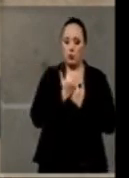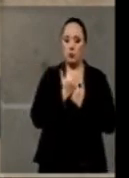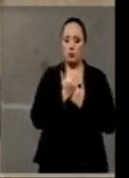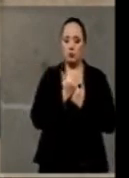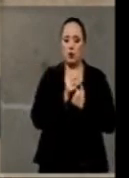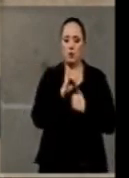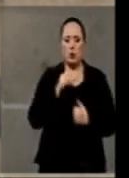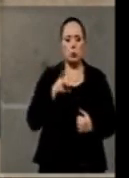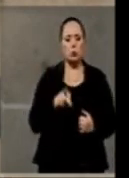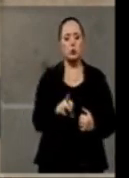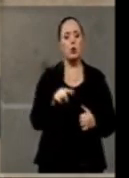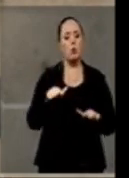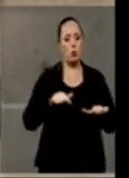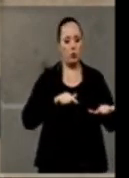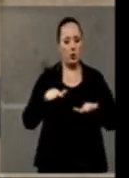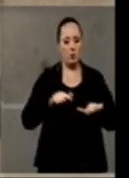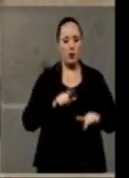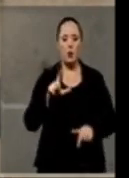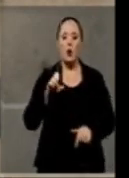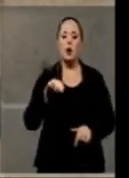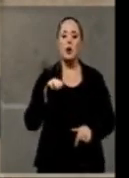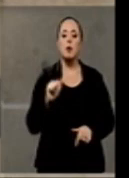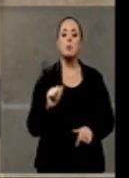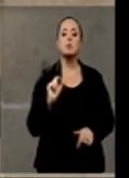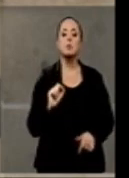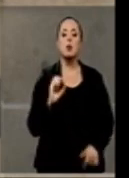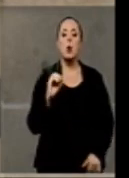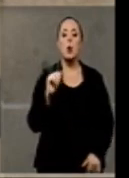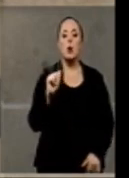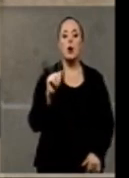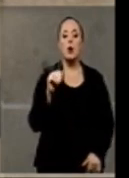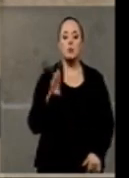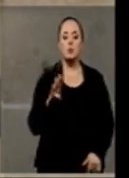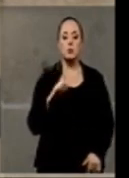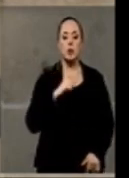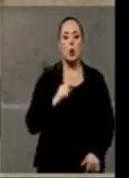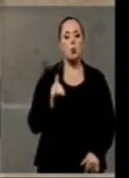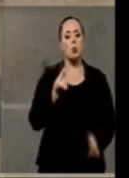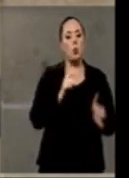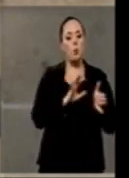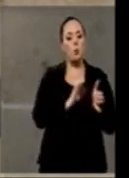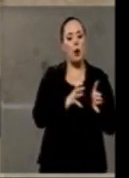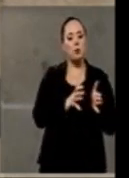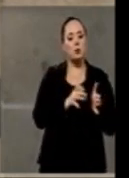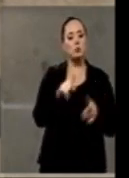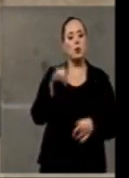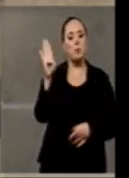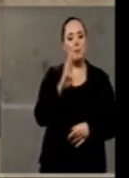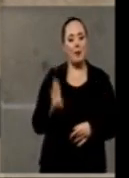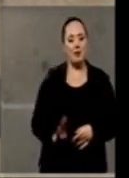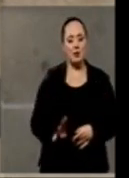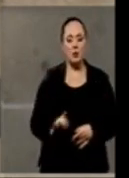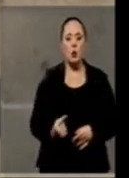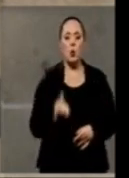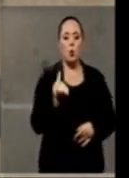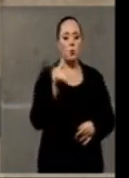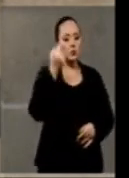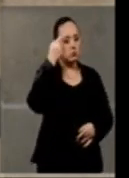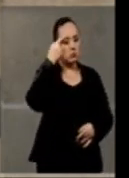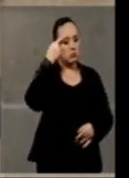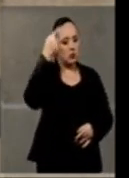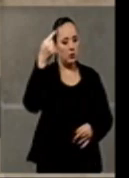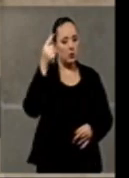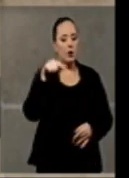que para nós é um lema a oab tem um só partido o brasil e uma só ideologia